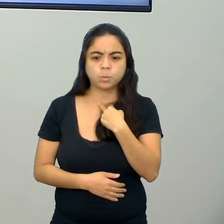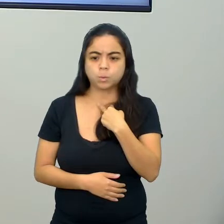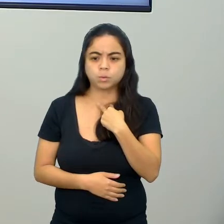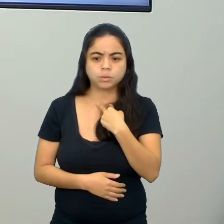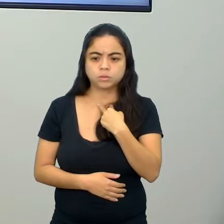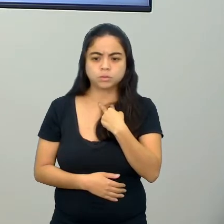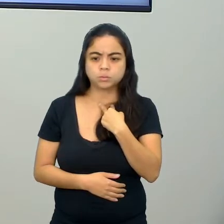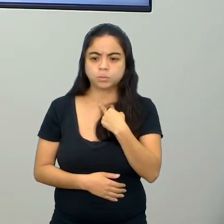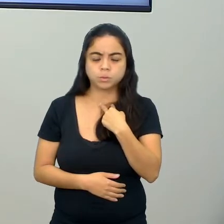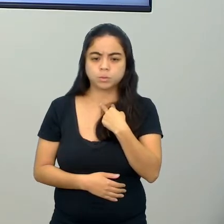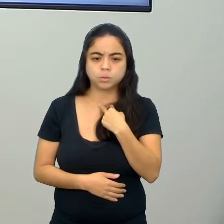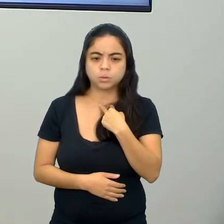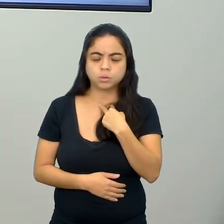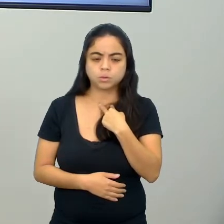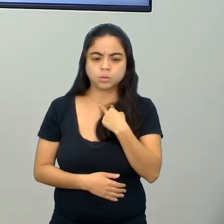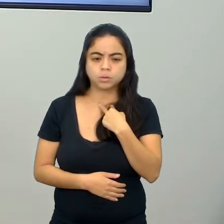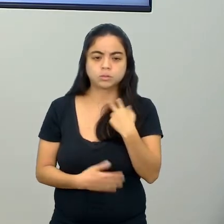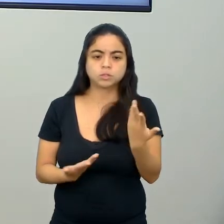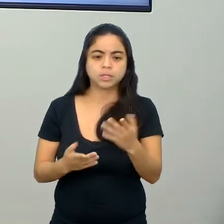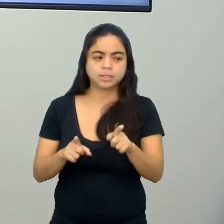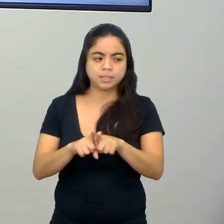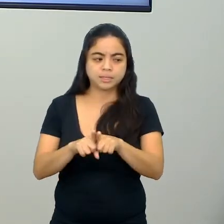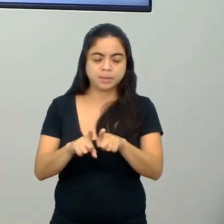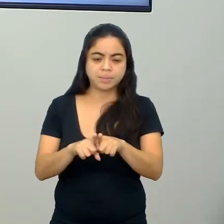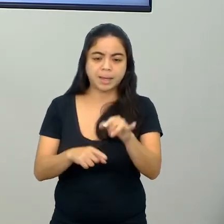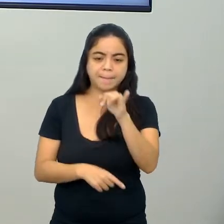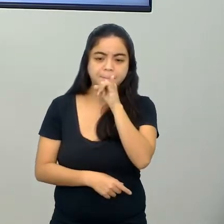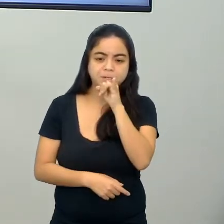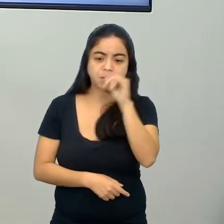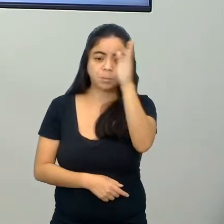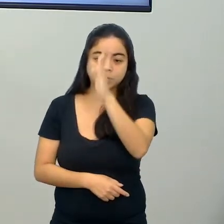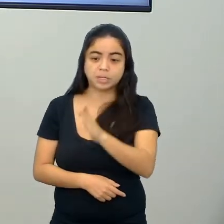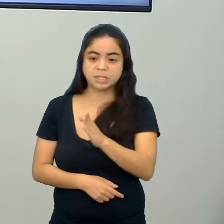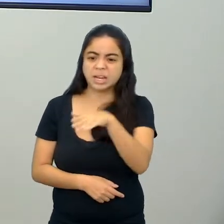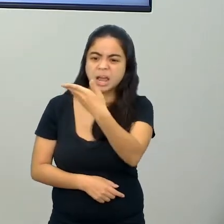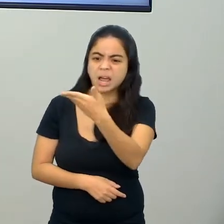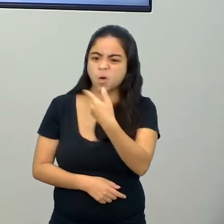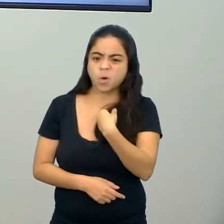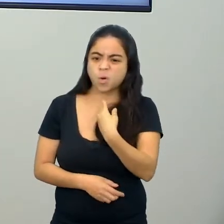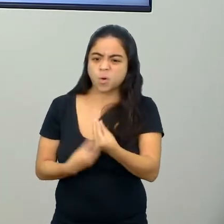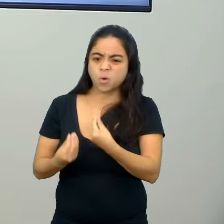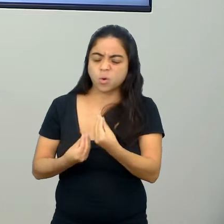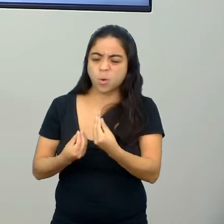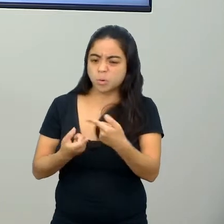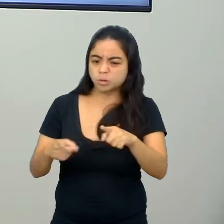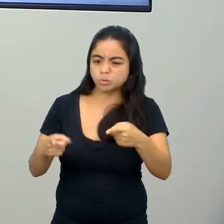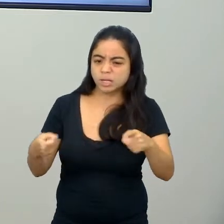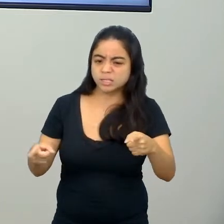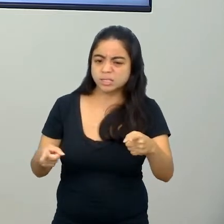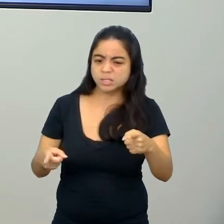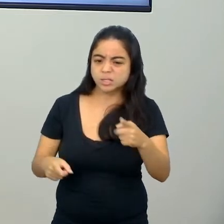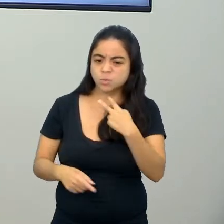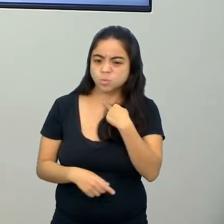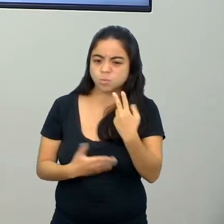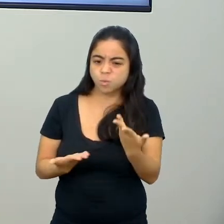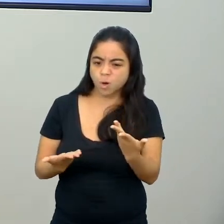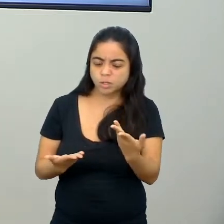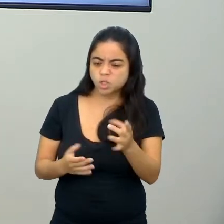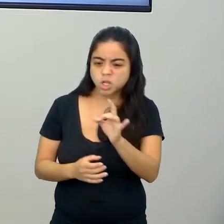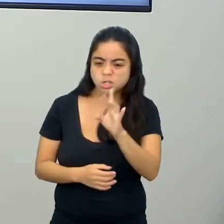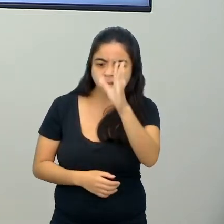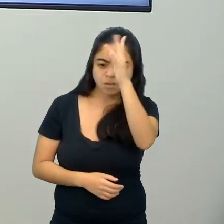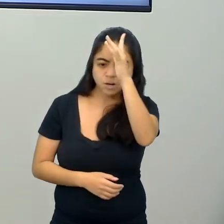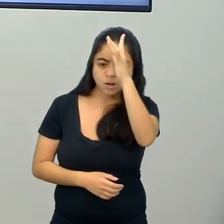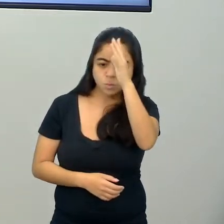que funciona, né? Da mesma maneira que se um brasileiro for pra lá, ele vai falar, gente, não pode comer um churrasquinho, é frango, é isso, né?